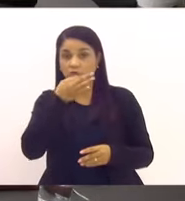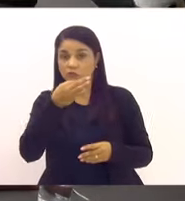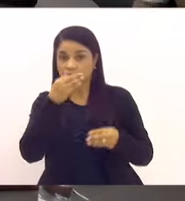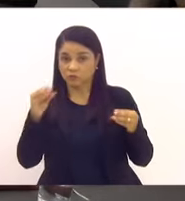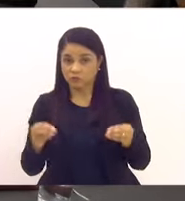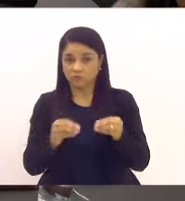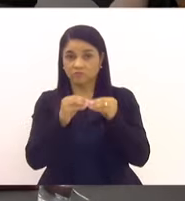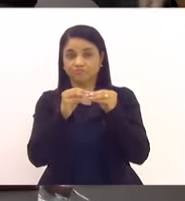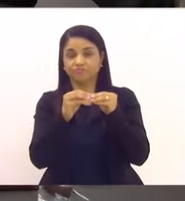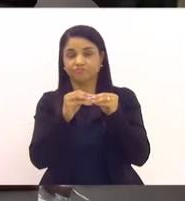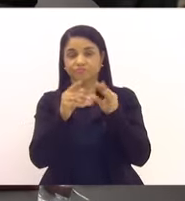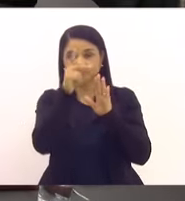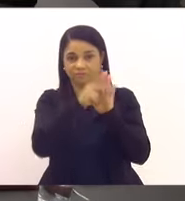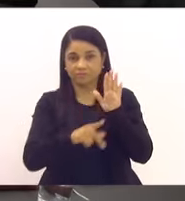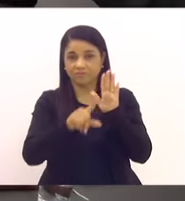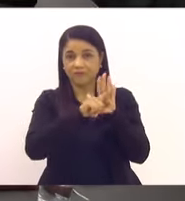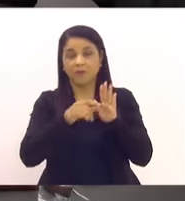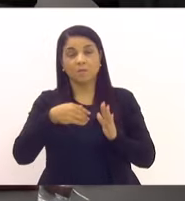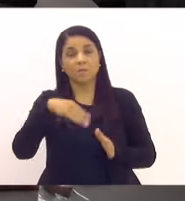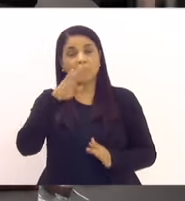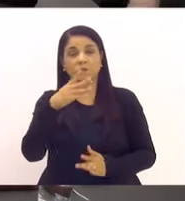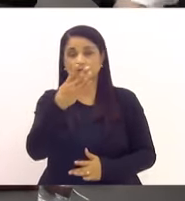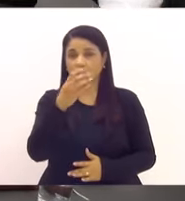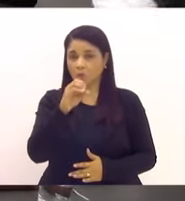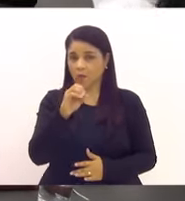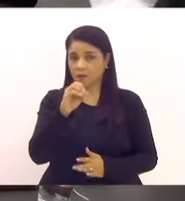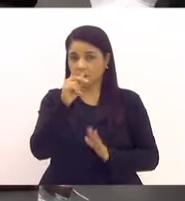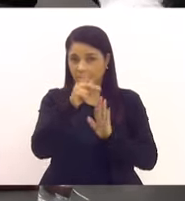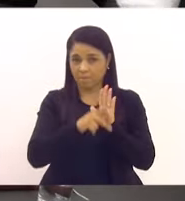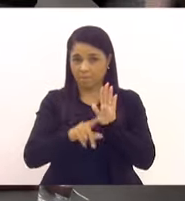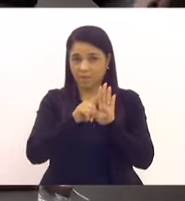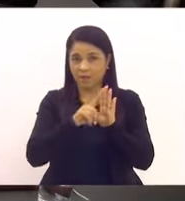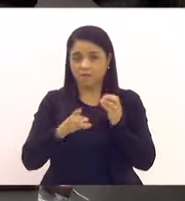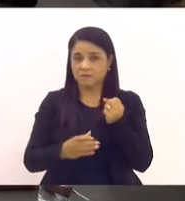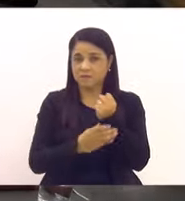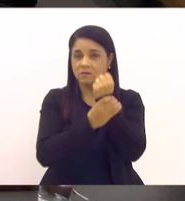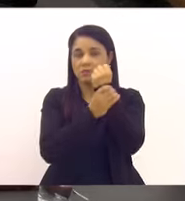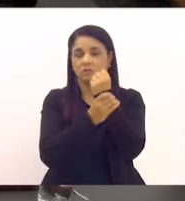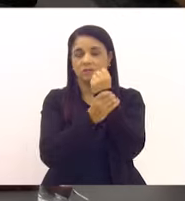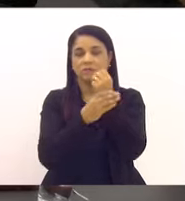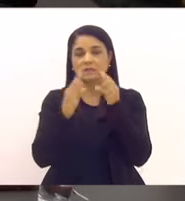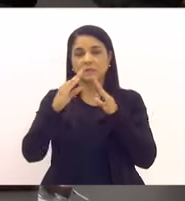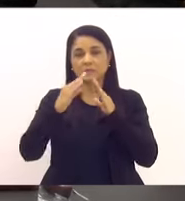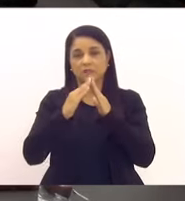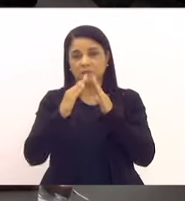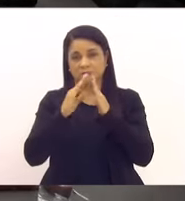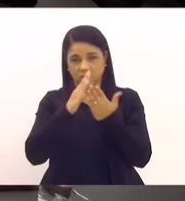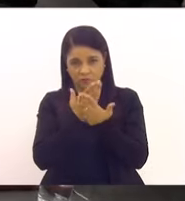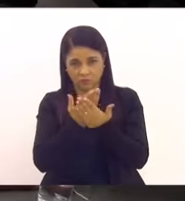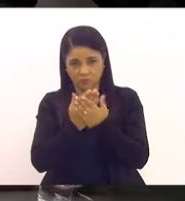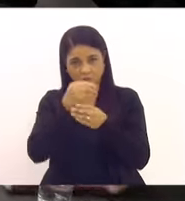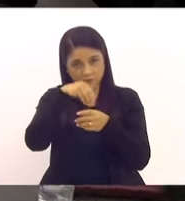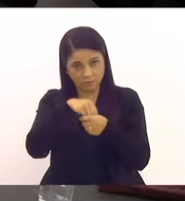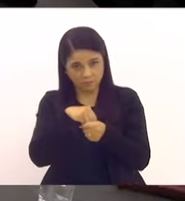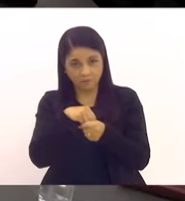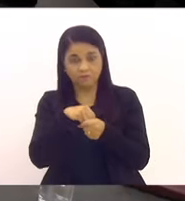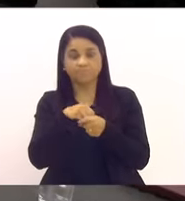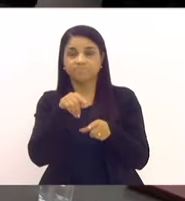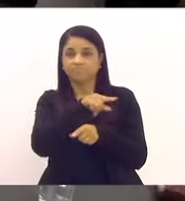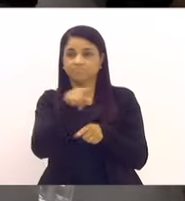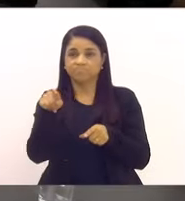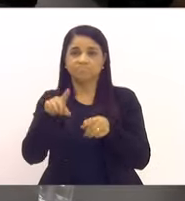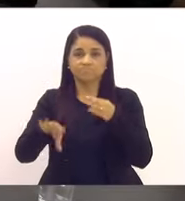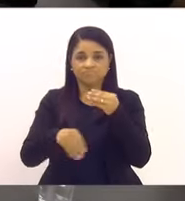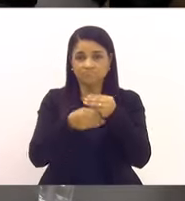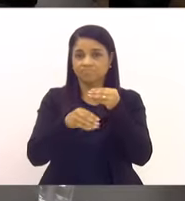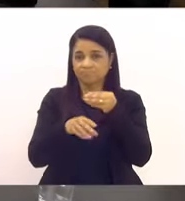disso. São 40 PL, mais de 40 PL sobre o tema da segurança nas escolas. Mas a gente pode fazer um apanhado também com sugestão de Vossa Excelência.